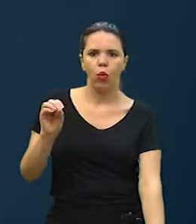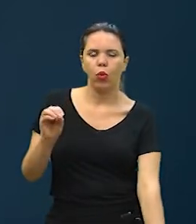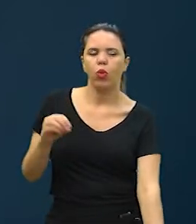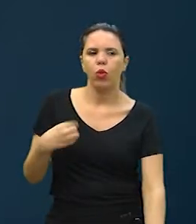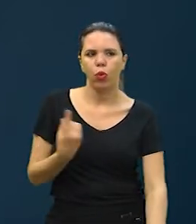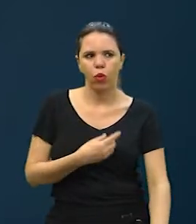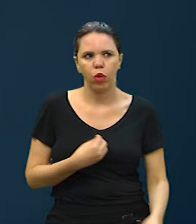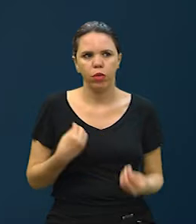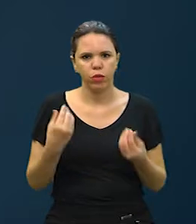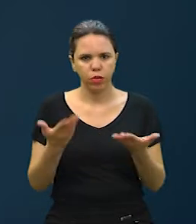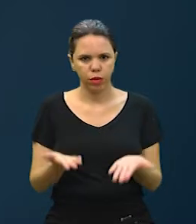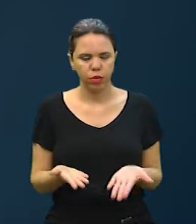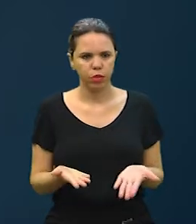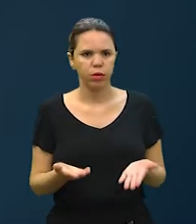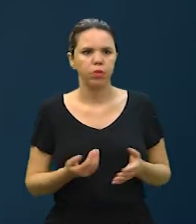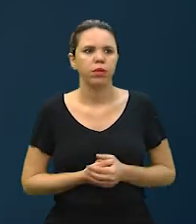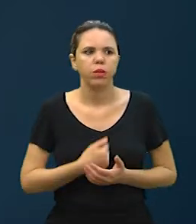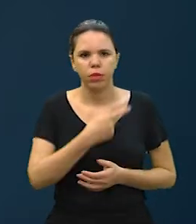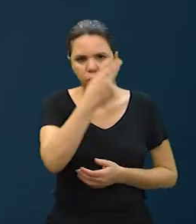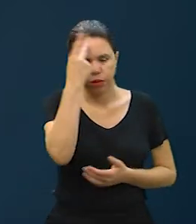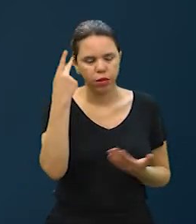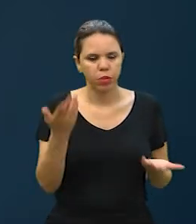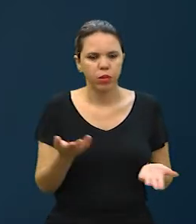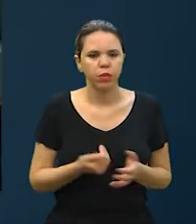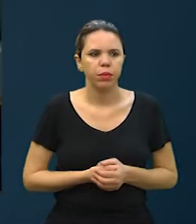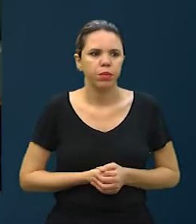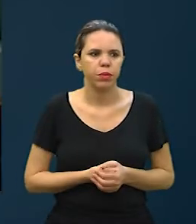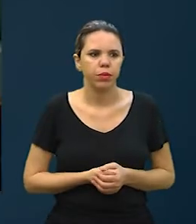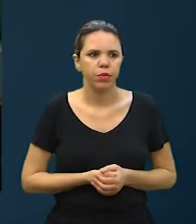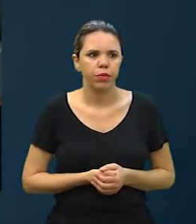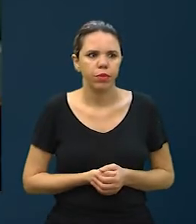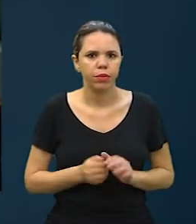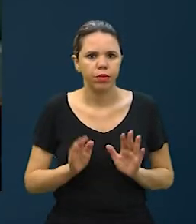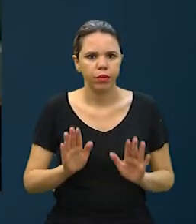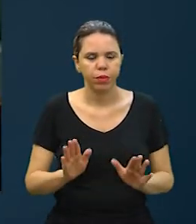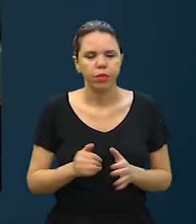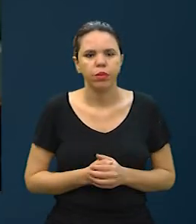somos nós que fornecemos aos nossos franqueados. Mas,